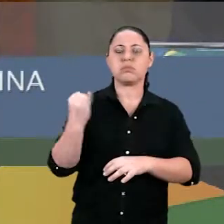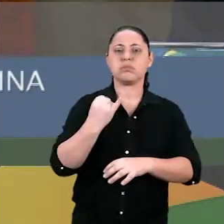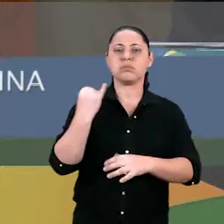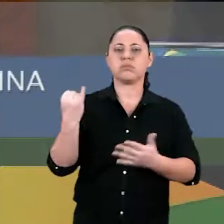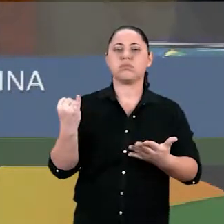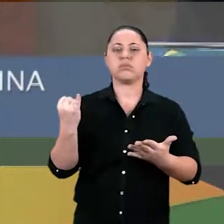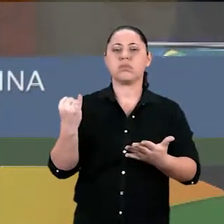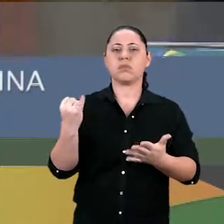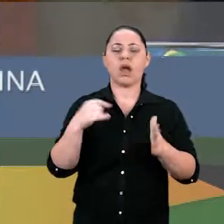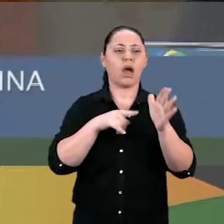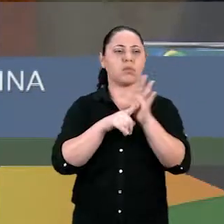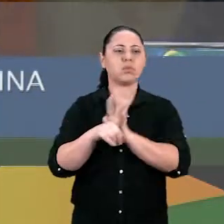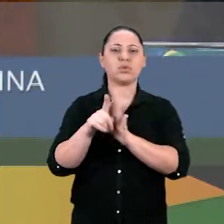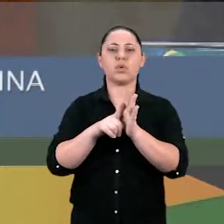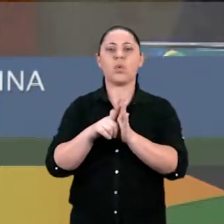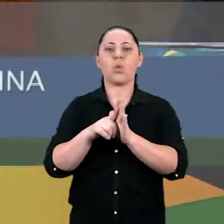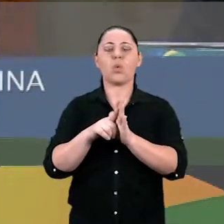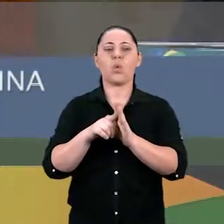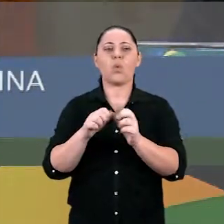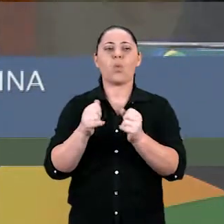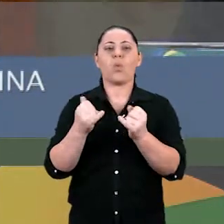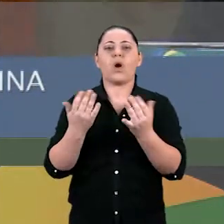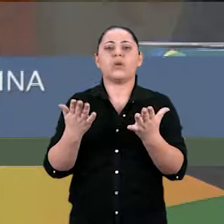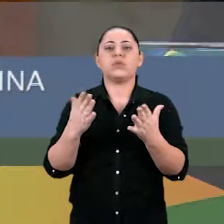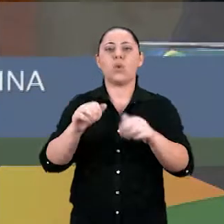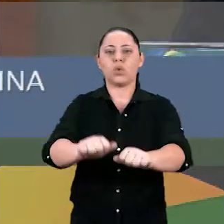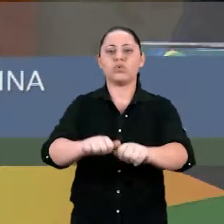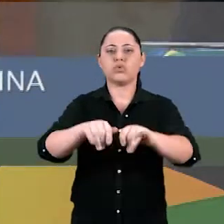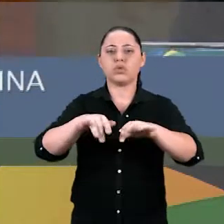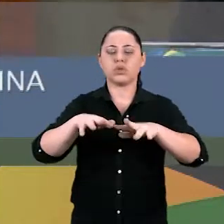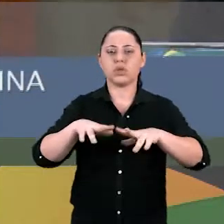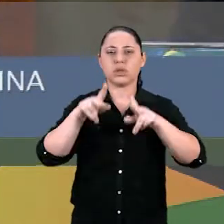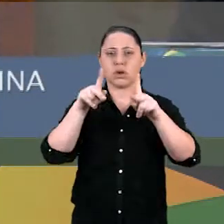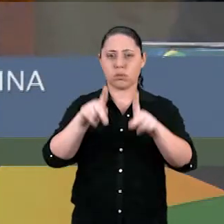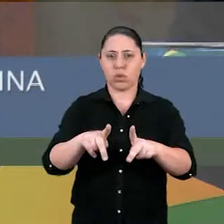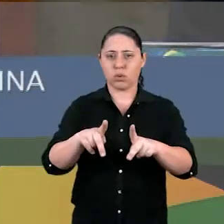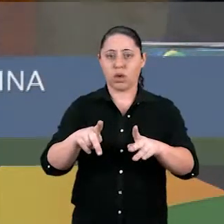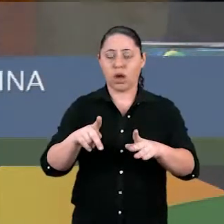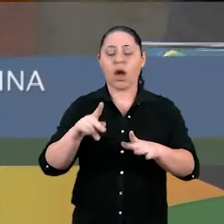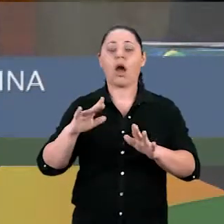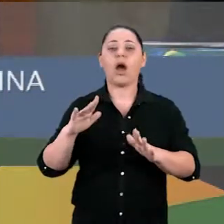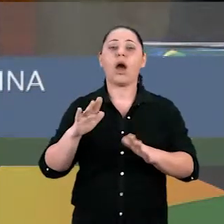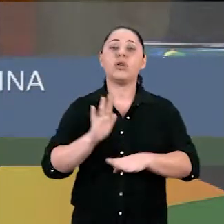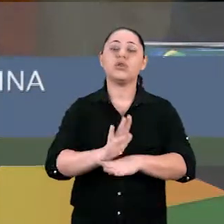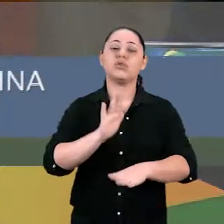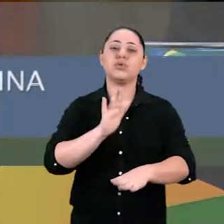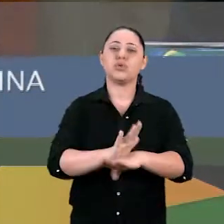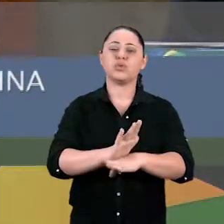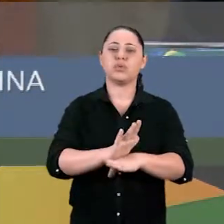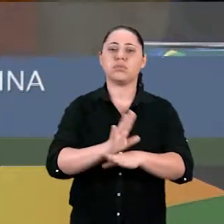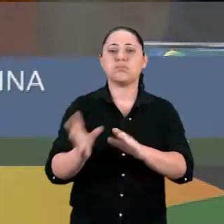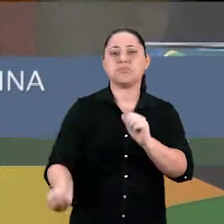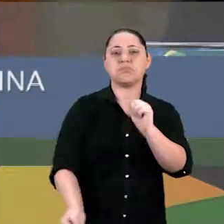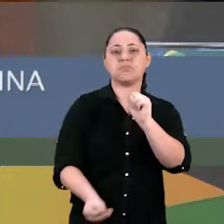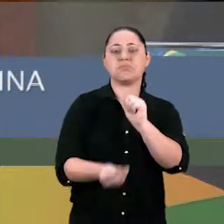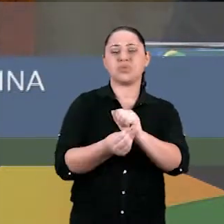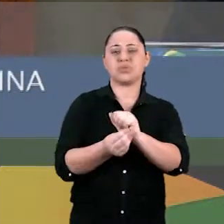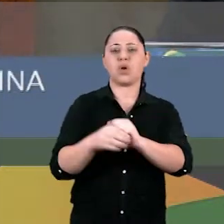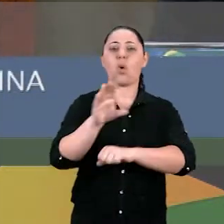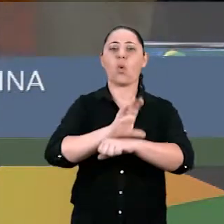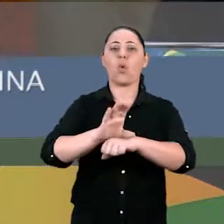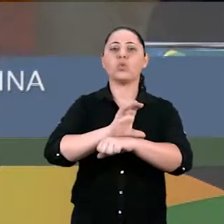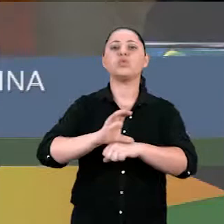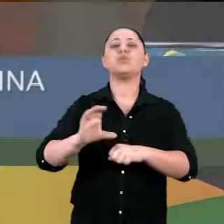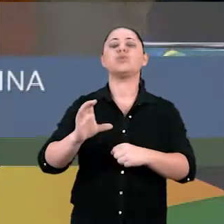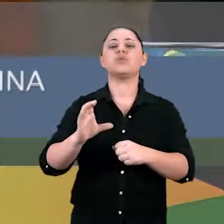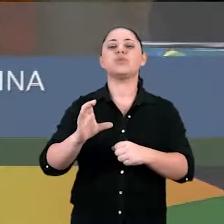Porém, o que se tem que avaliar é o quanto essas audiências públicas, de fato, contribuem para o incremento da jurisdição constitucional. E aí